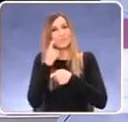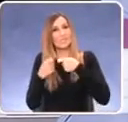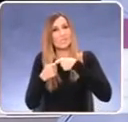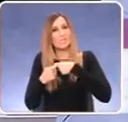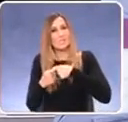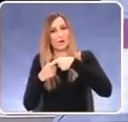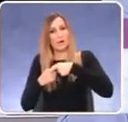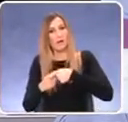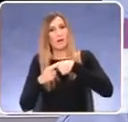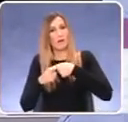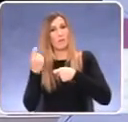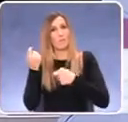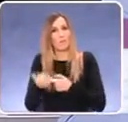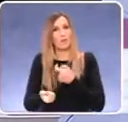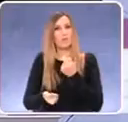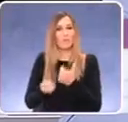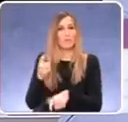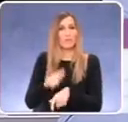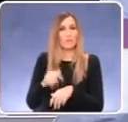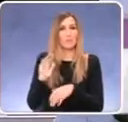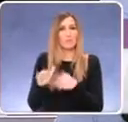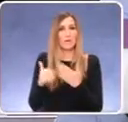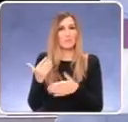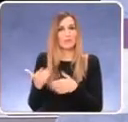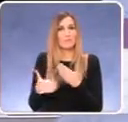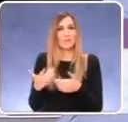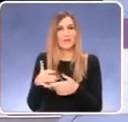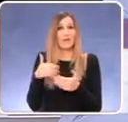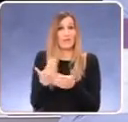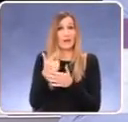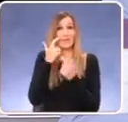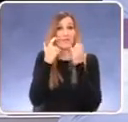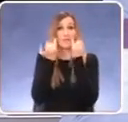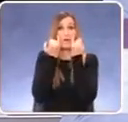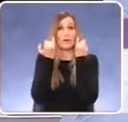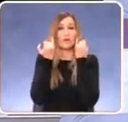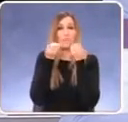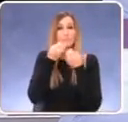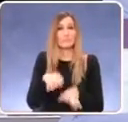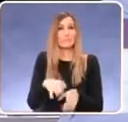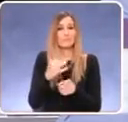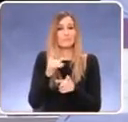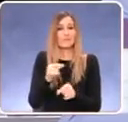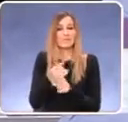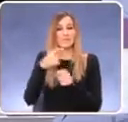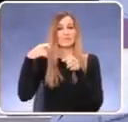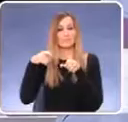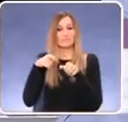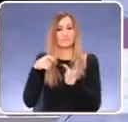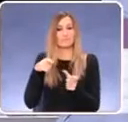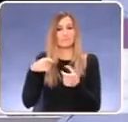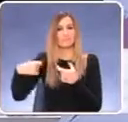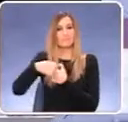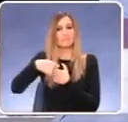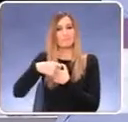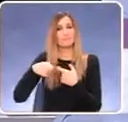que faz, aos poucos e poucos, perder os outros dentes. Claro que se as pessoas tiverem uma higiene oral muito boa, se